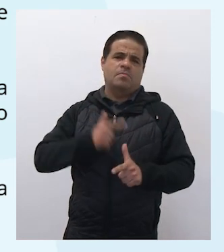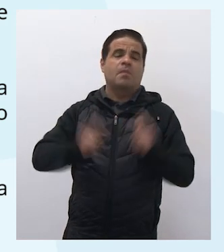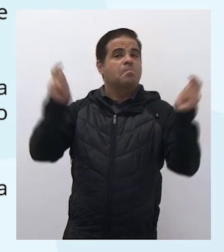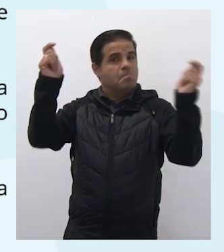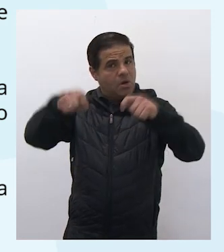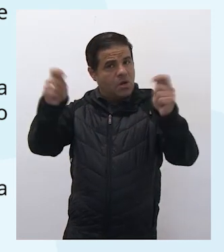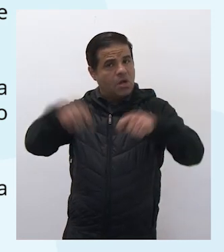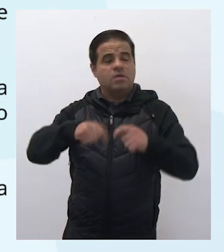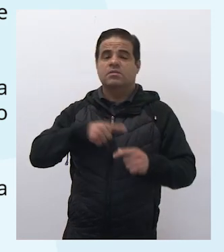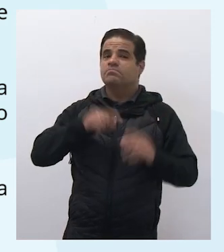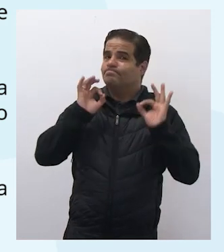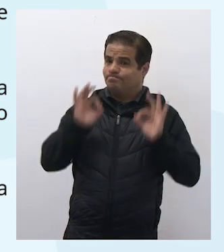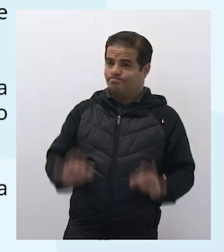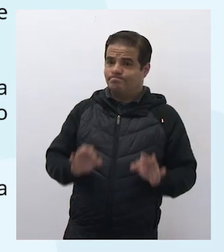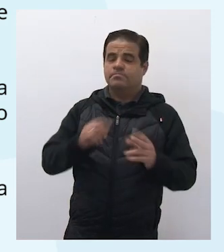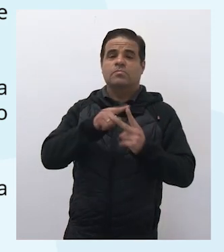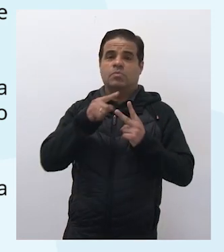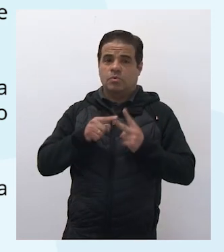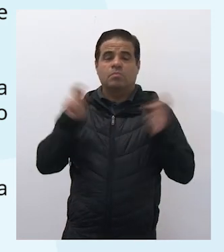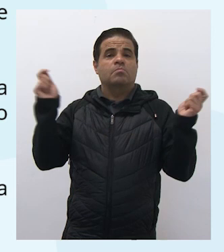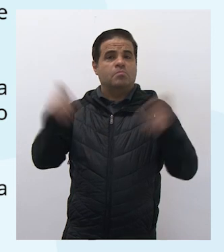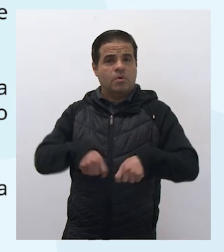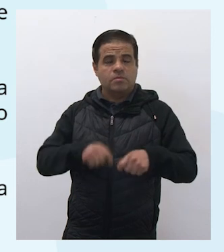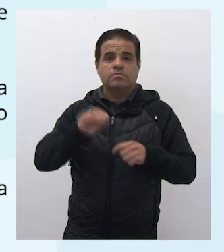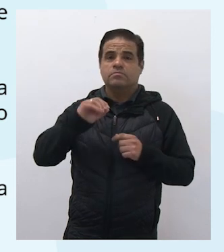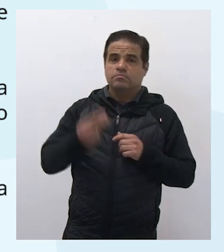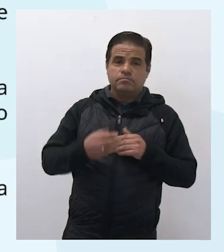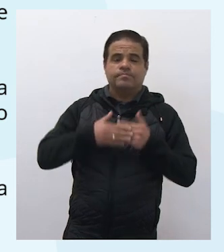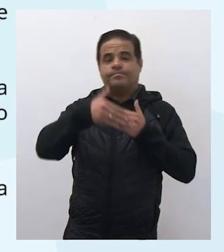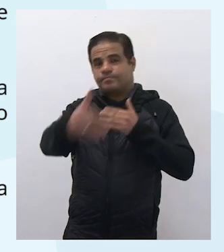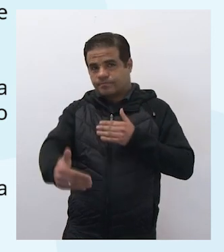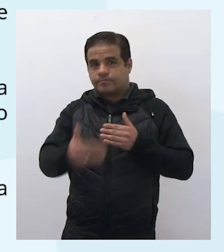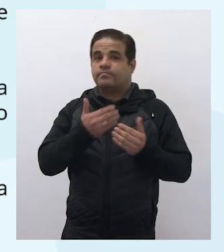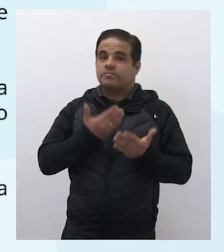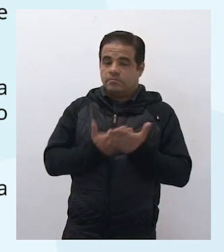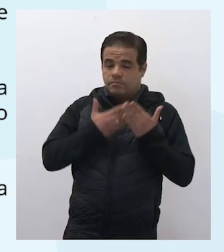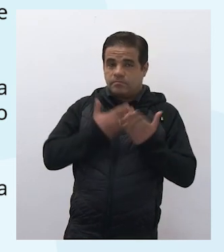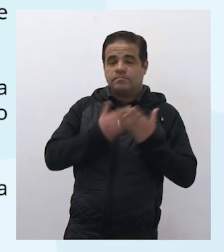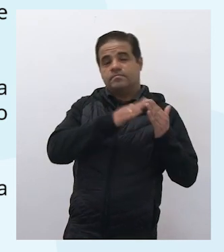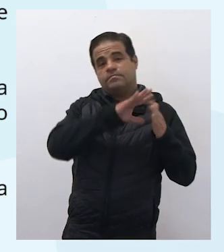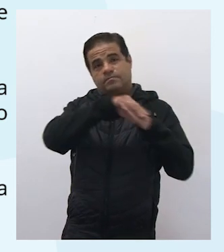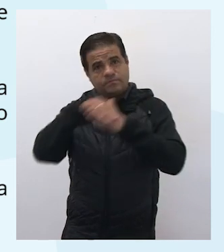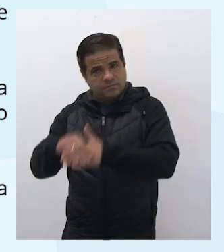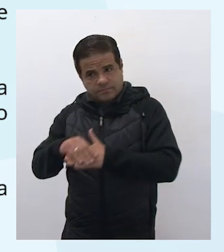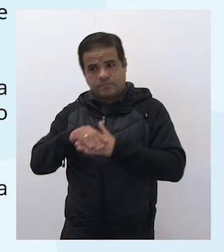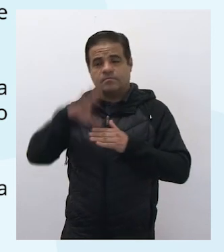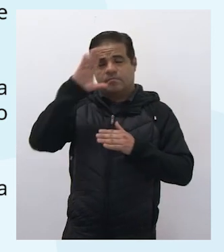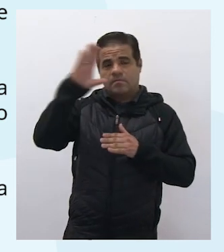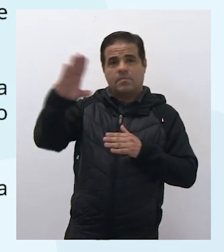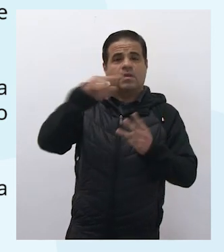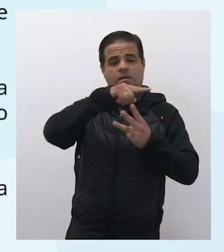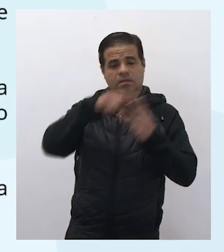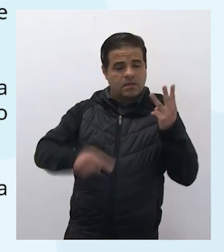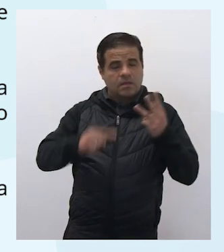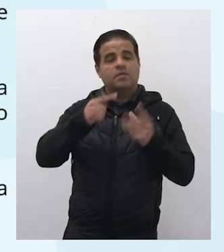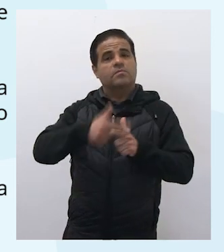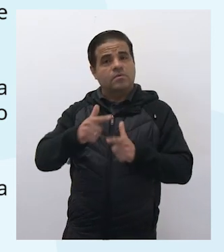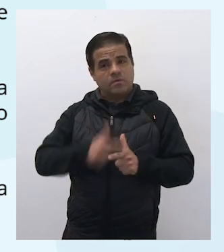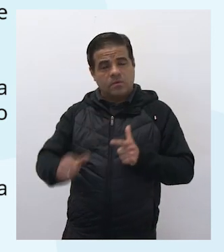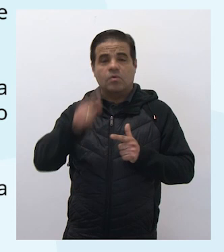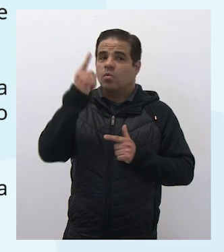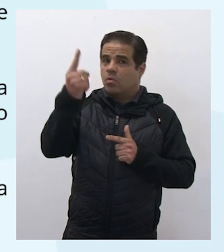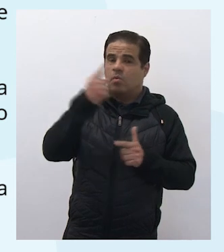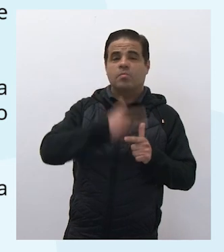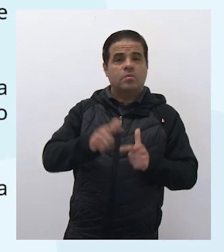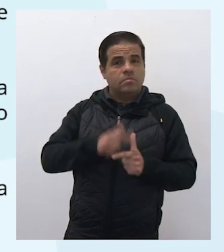ter exatamente dois também. Na escola com dois segmentos, a gente vai priorizar três problemas, dois problemas de um